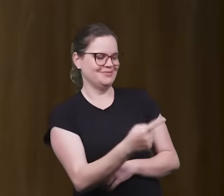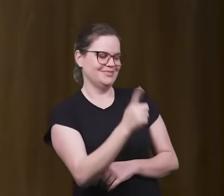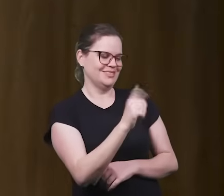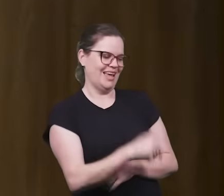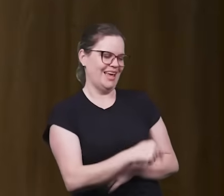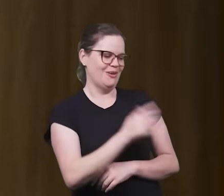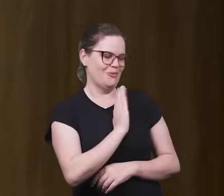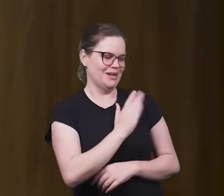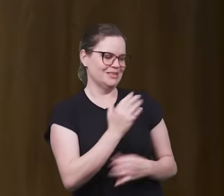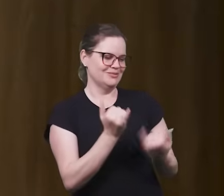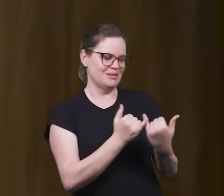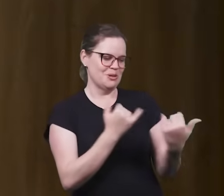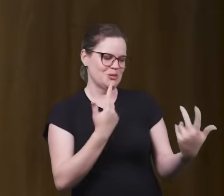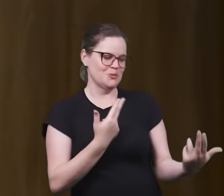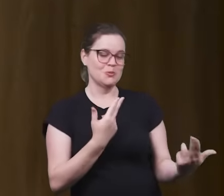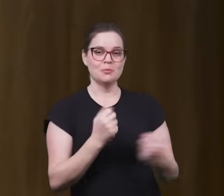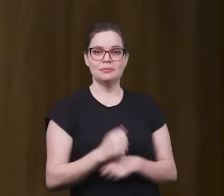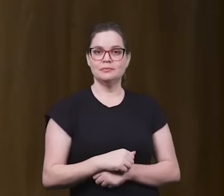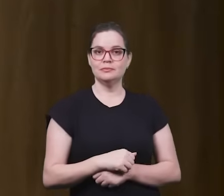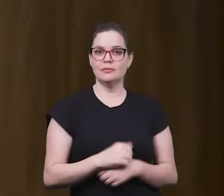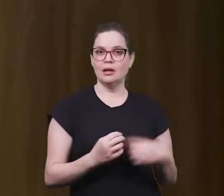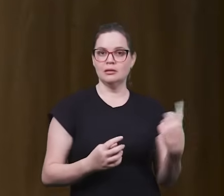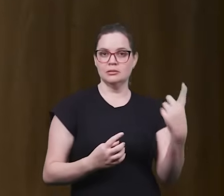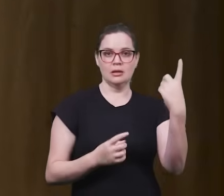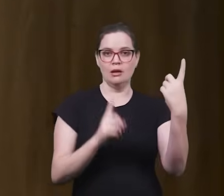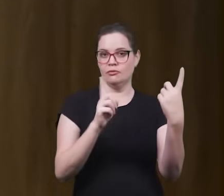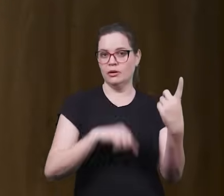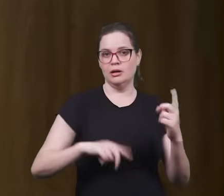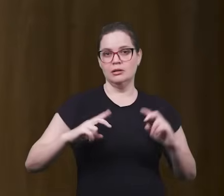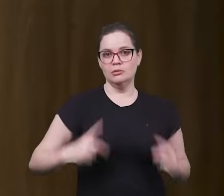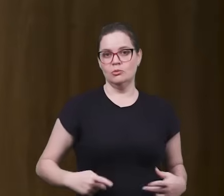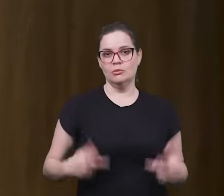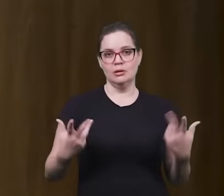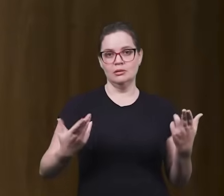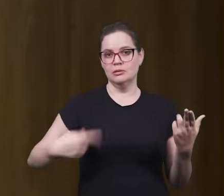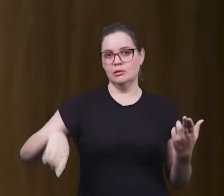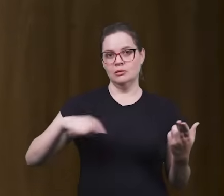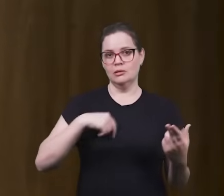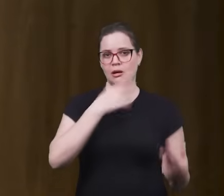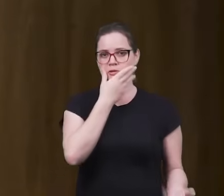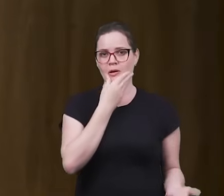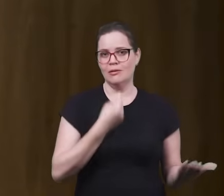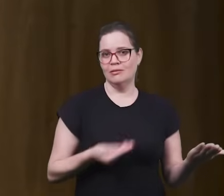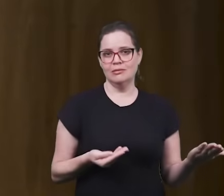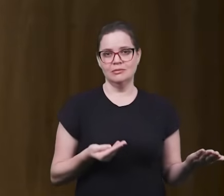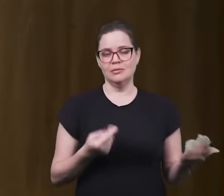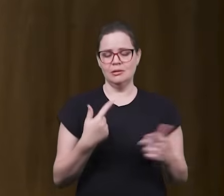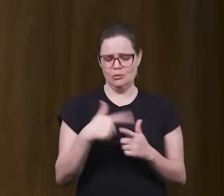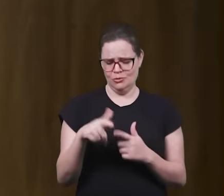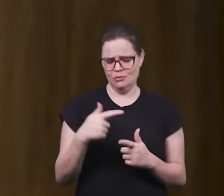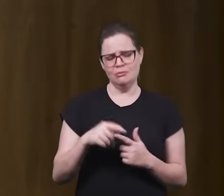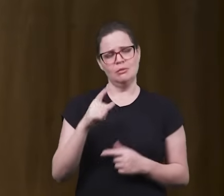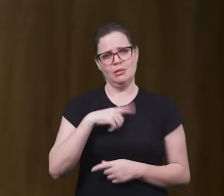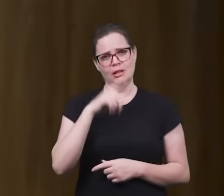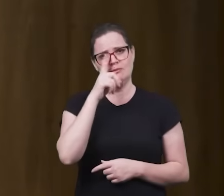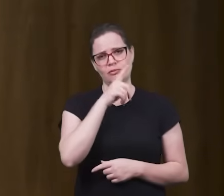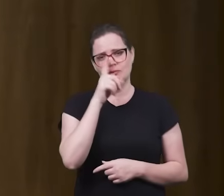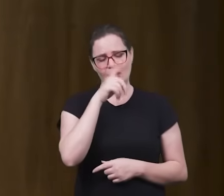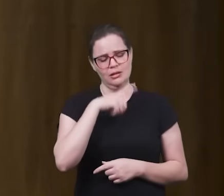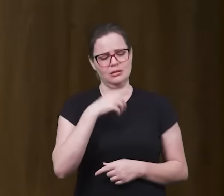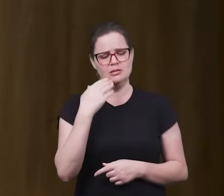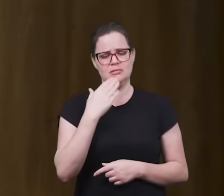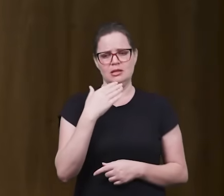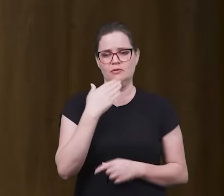meu coração. Davi era um homem, como todos nós, sujeito às lutas, teve suas